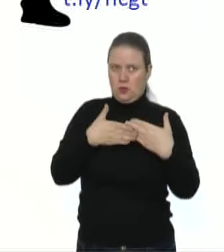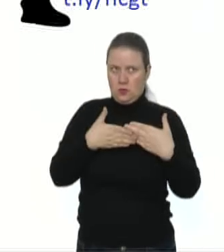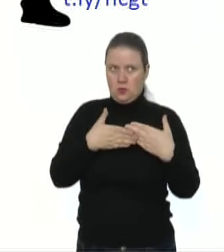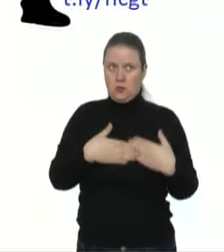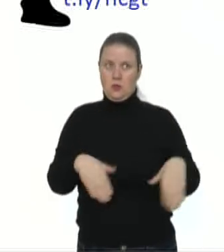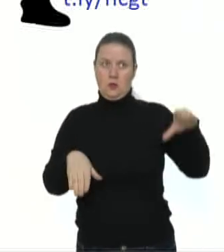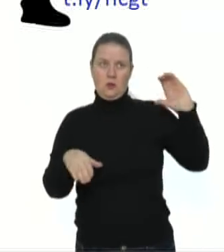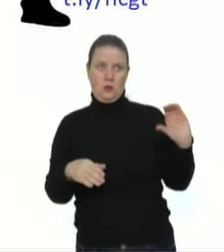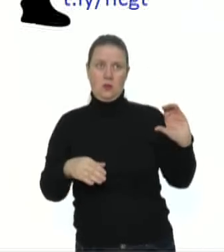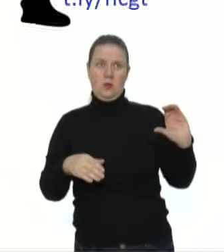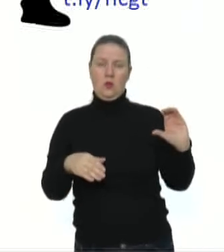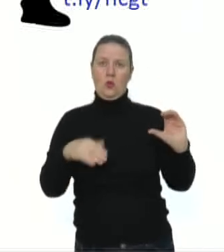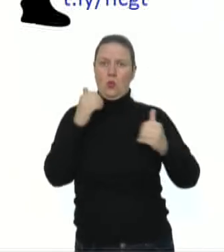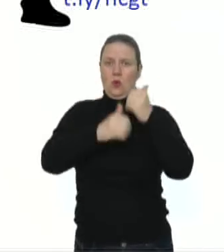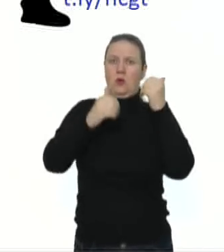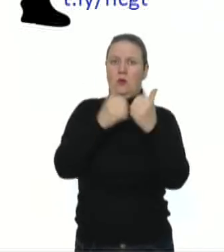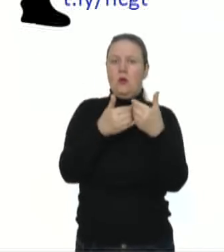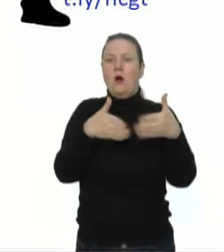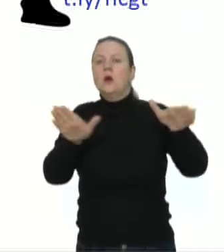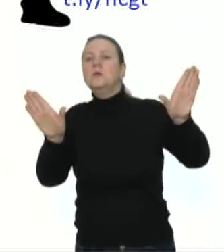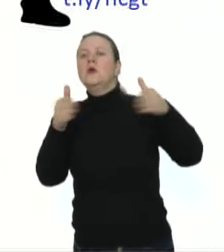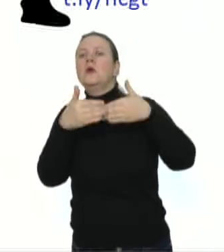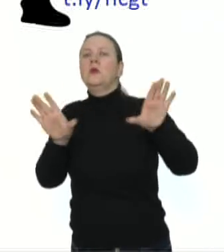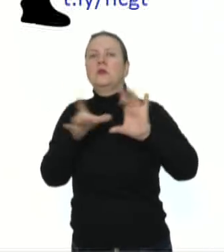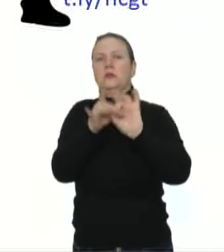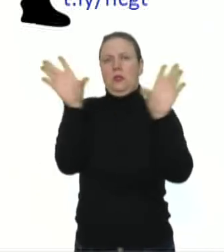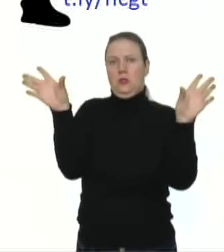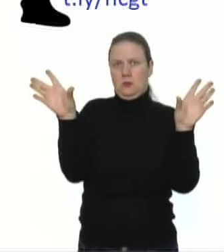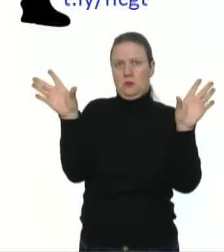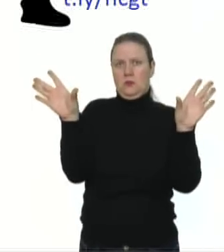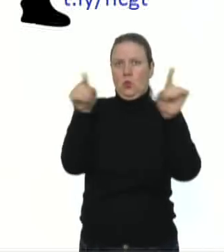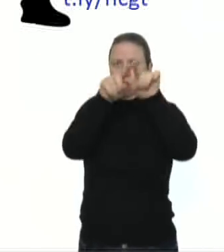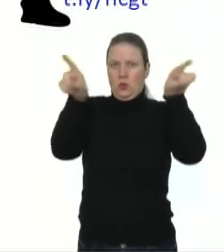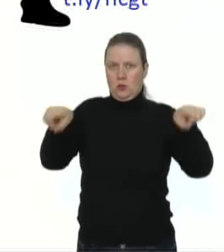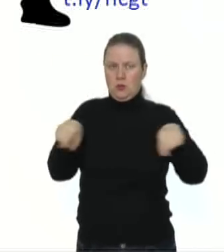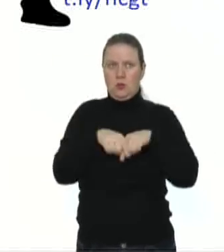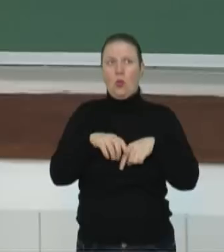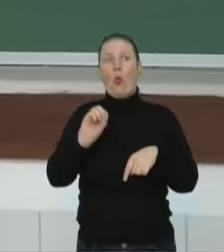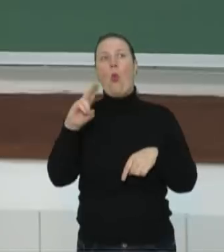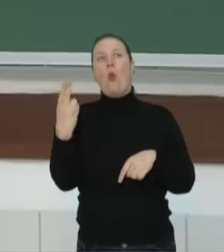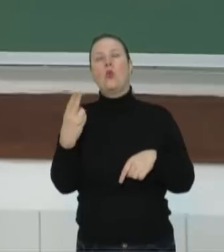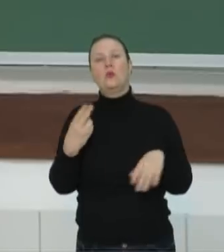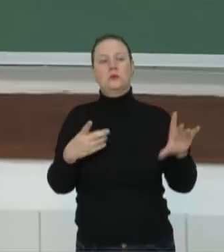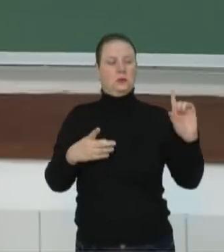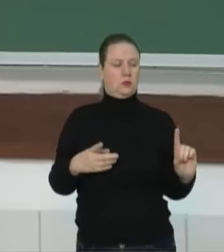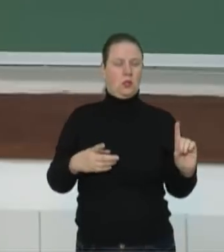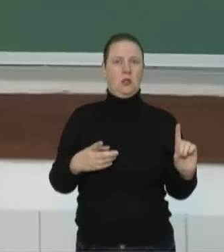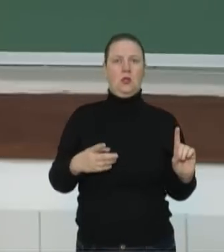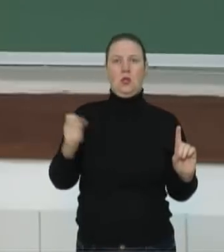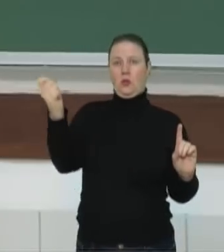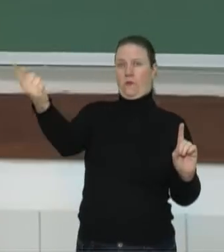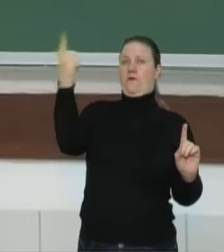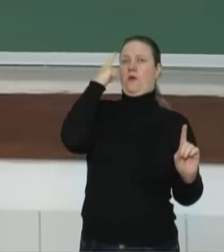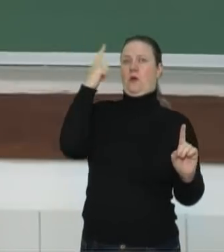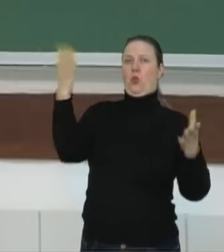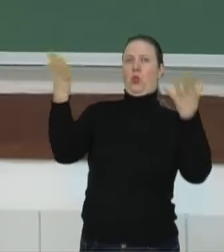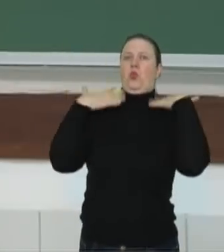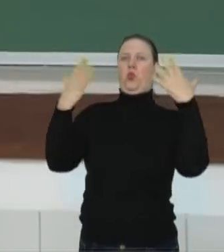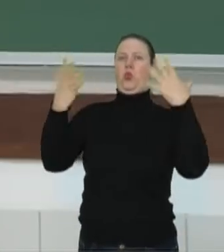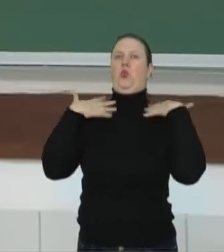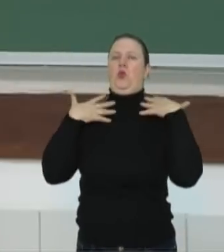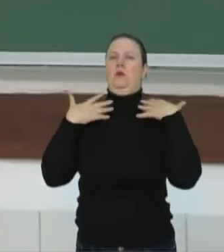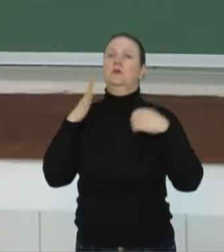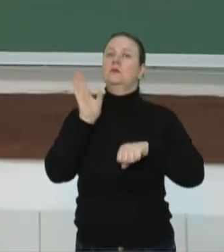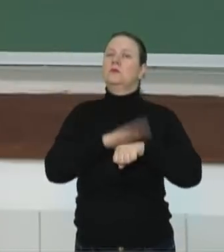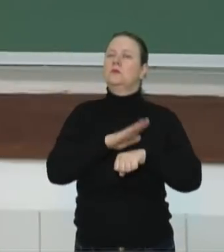Um esporte para áreas abertas? Ou um esporte para o verão? Então agora você vai ter um tempinho